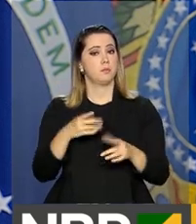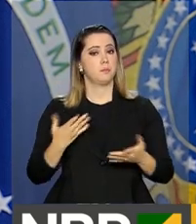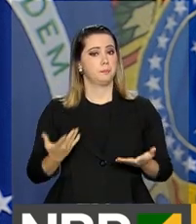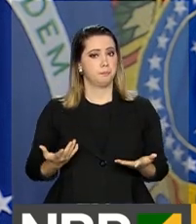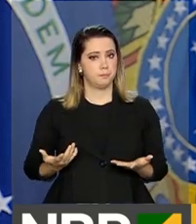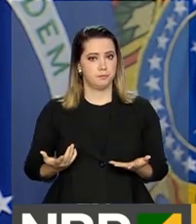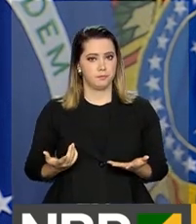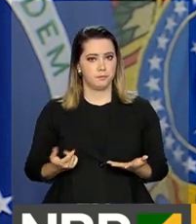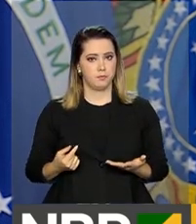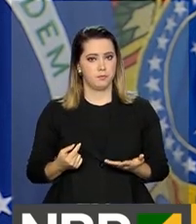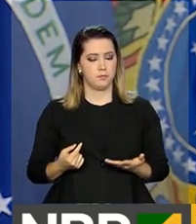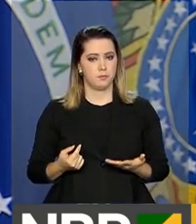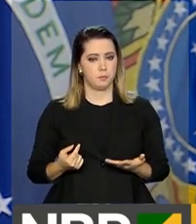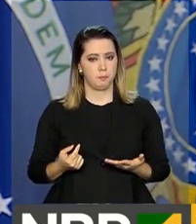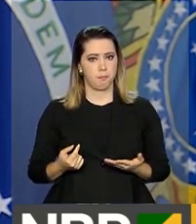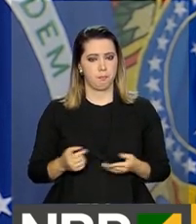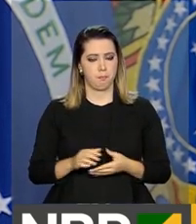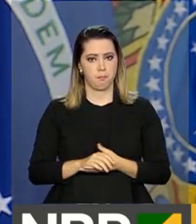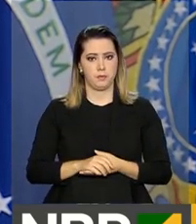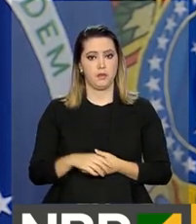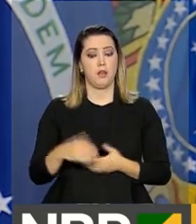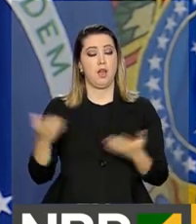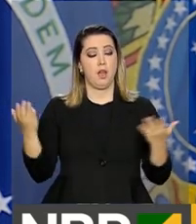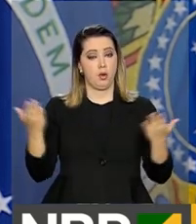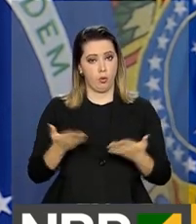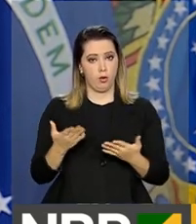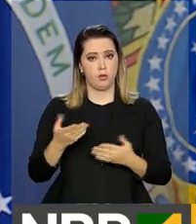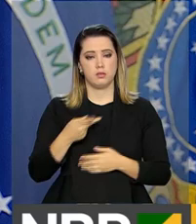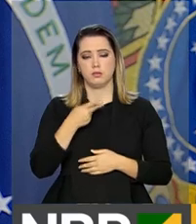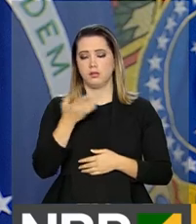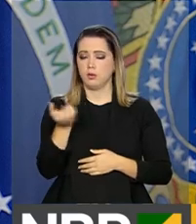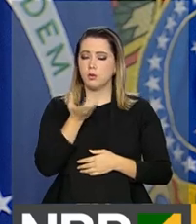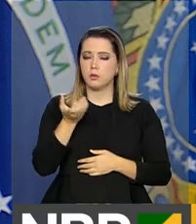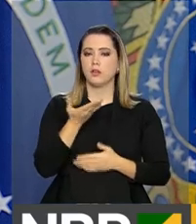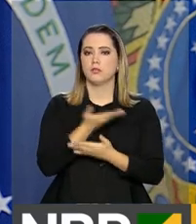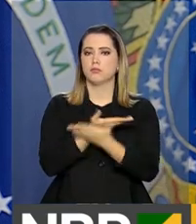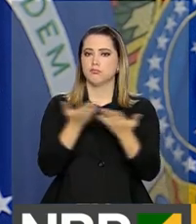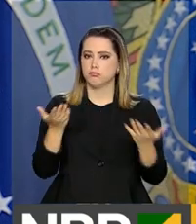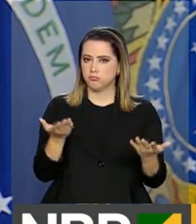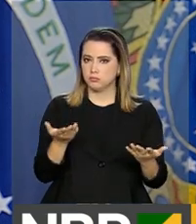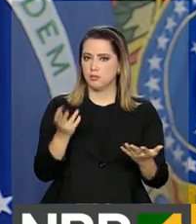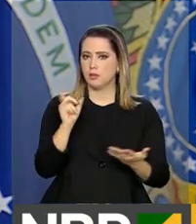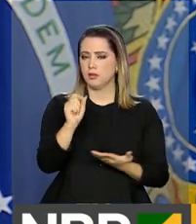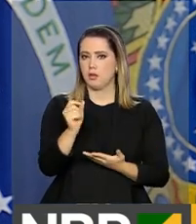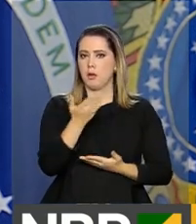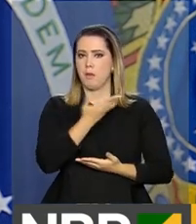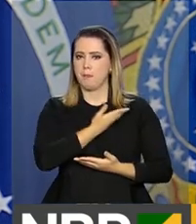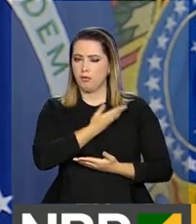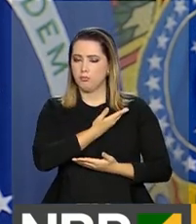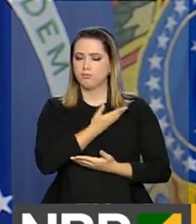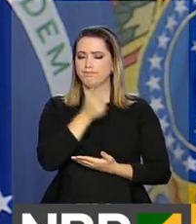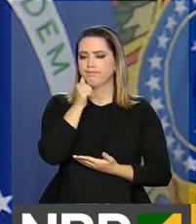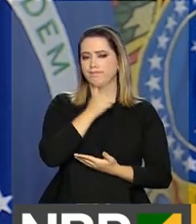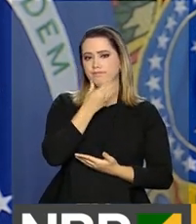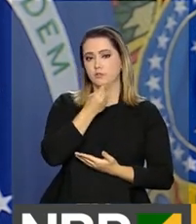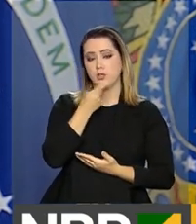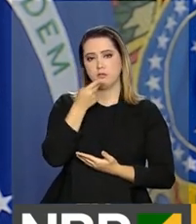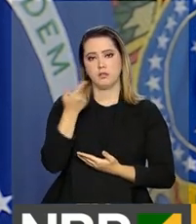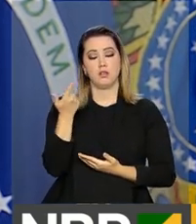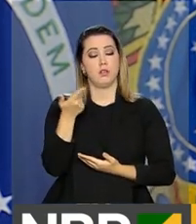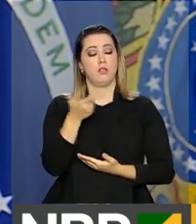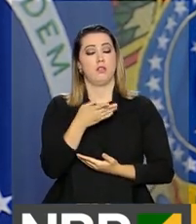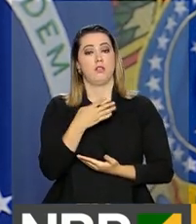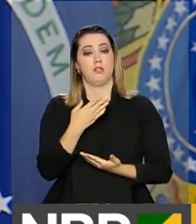eu quero neste momento meus amigos minhas amigas a reiterar de público o nosso